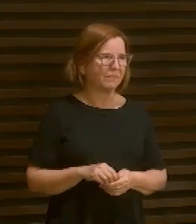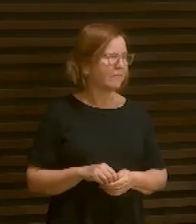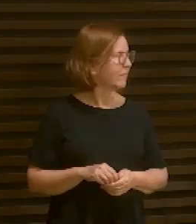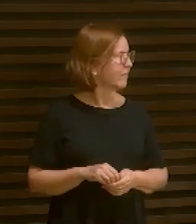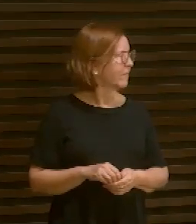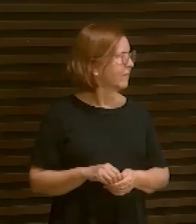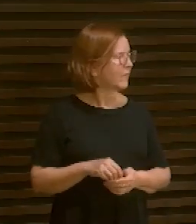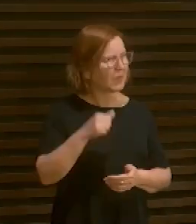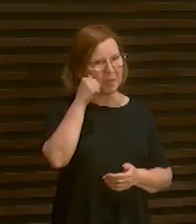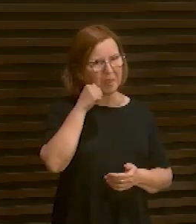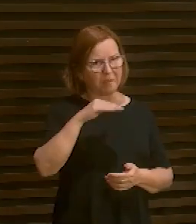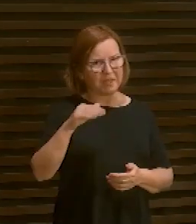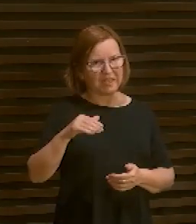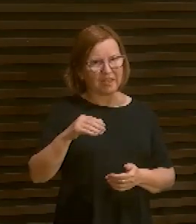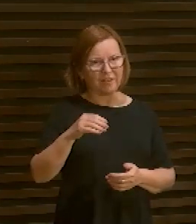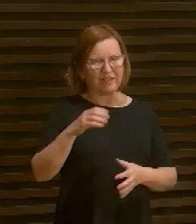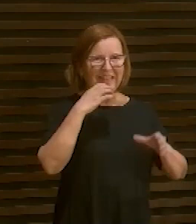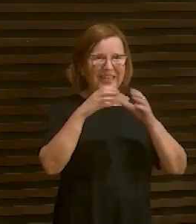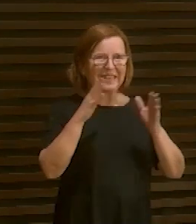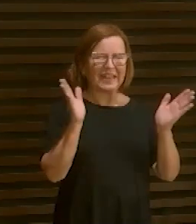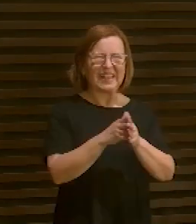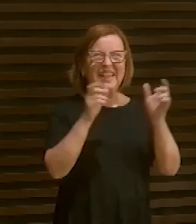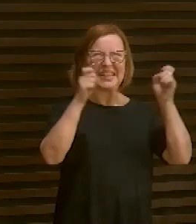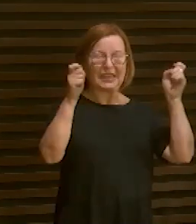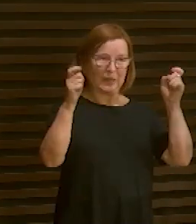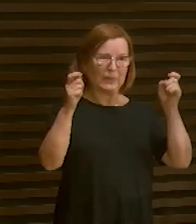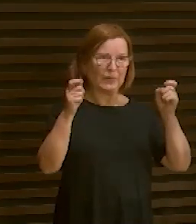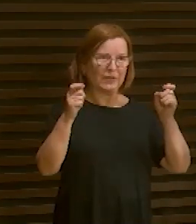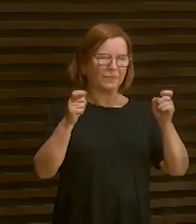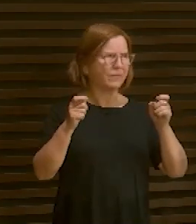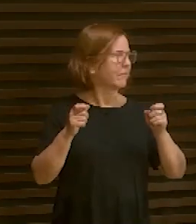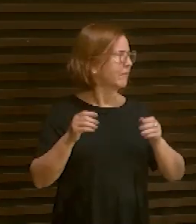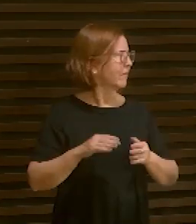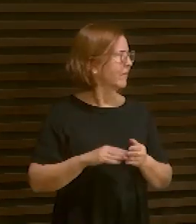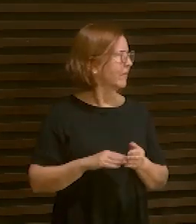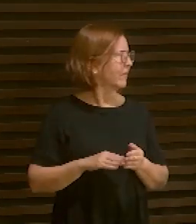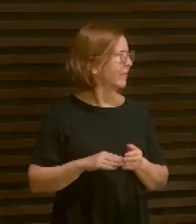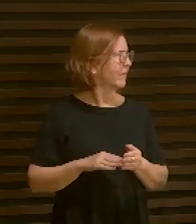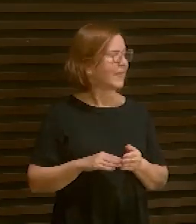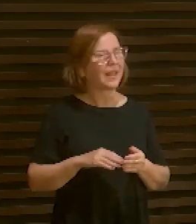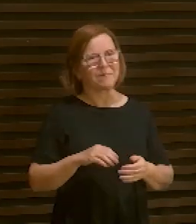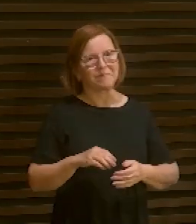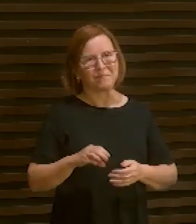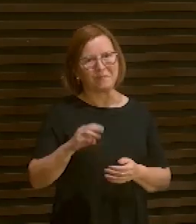A menina foi cantar o Aleluia de Handel, Aleluia não, o